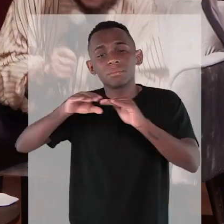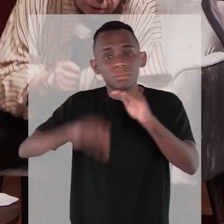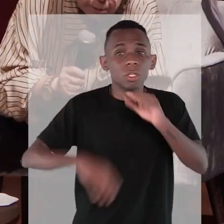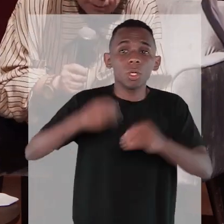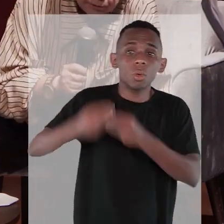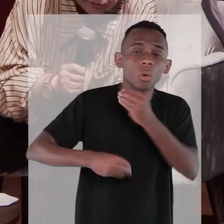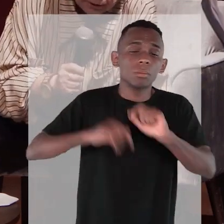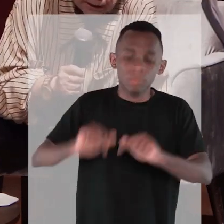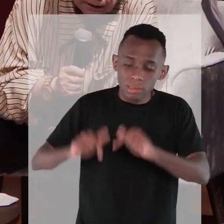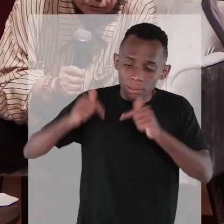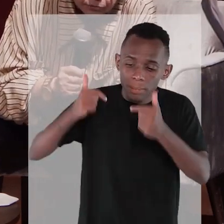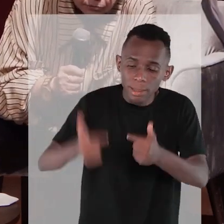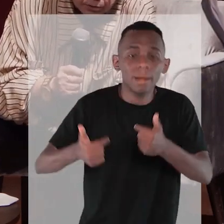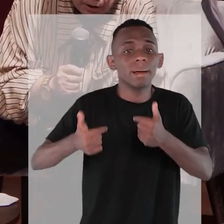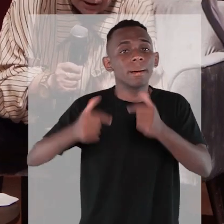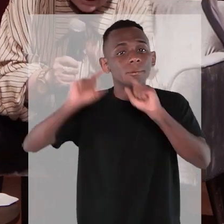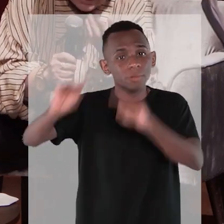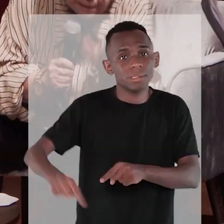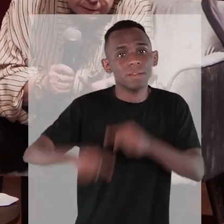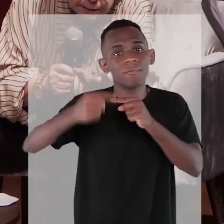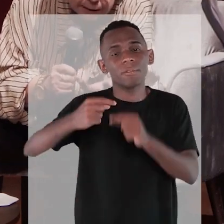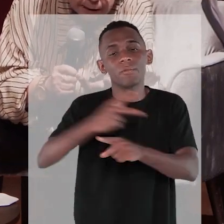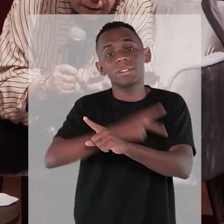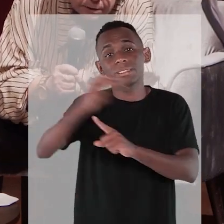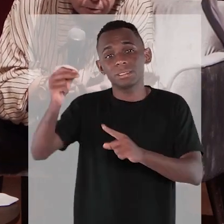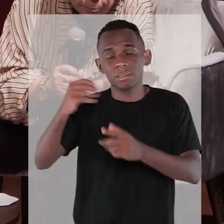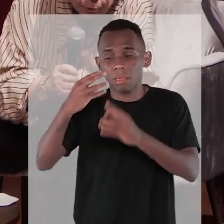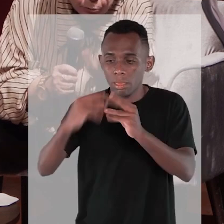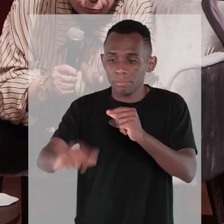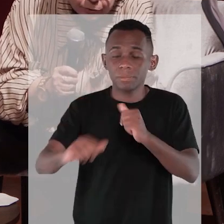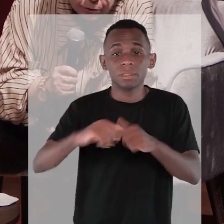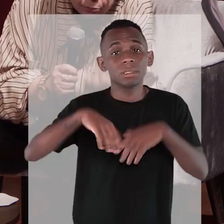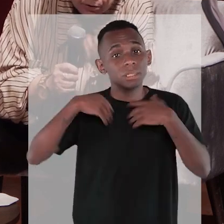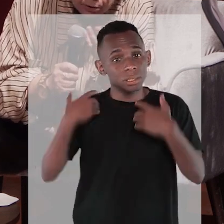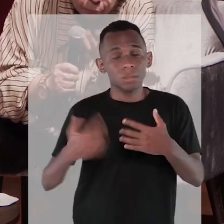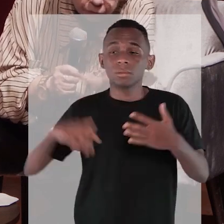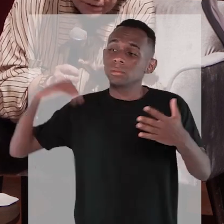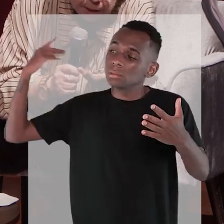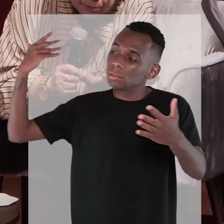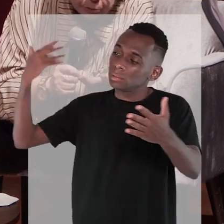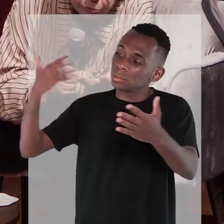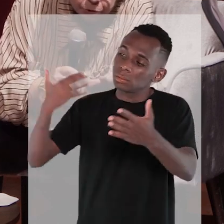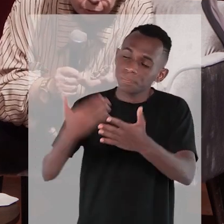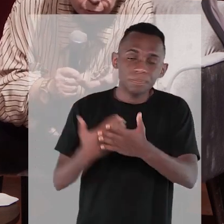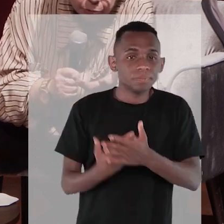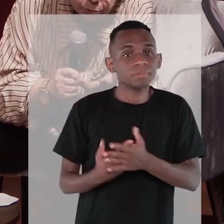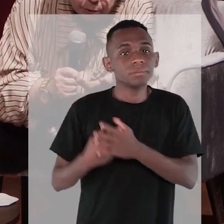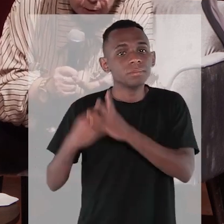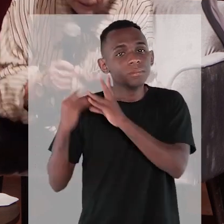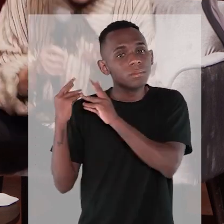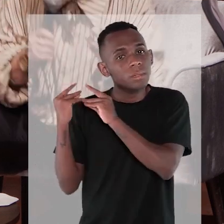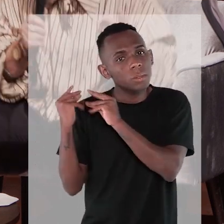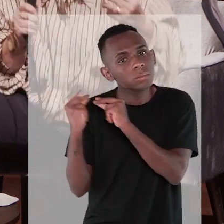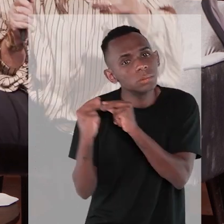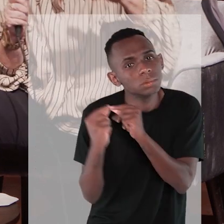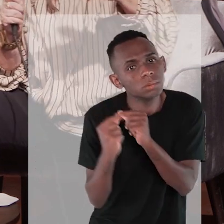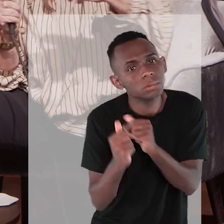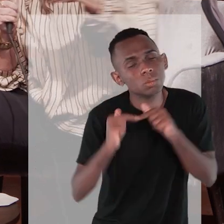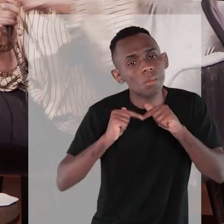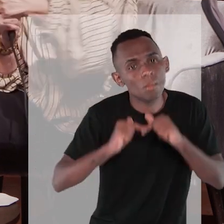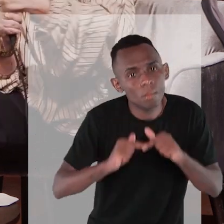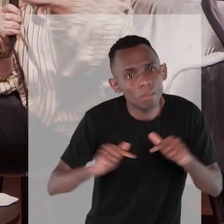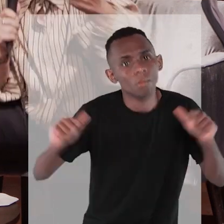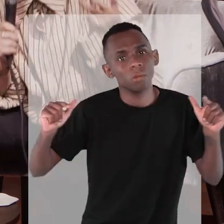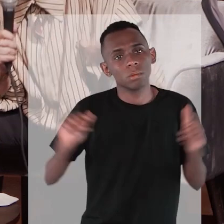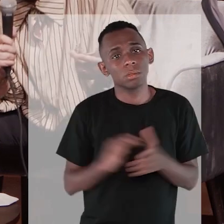vamos agir para enfrentar isso. Essa degradação produziu o esvaziamento disso, né? Então,